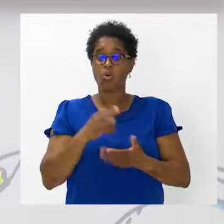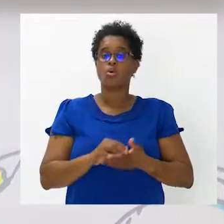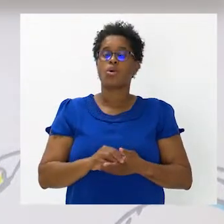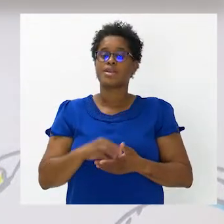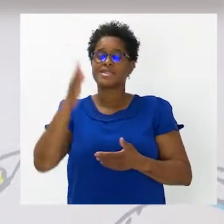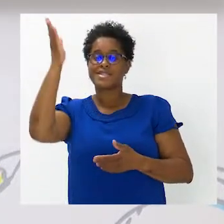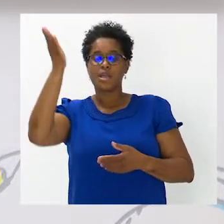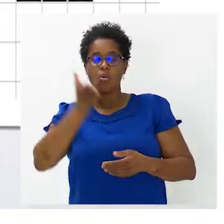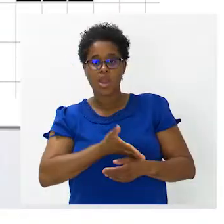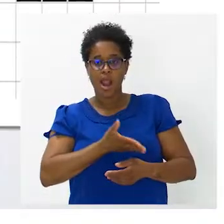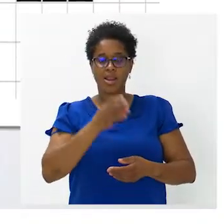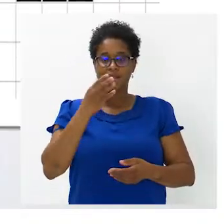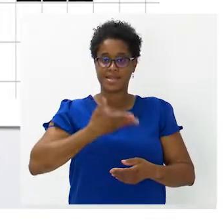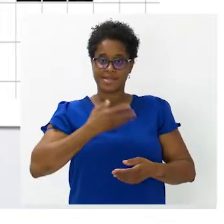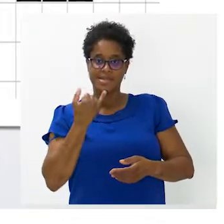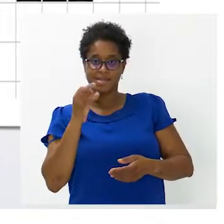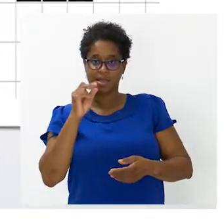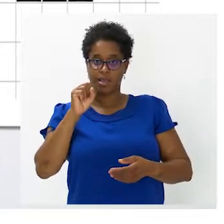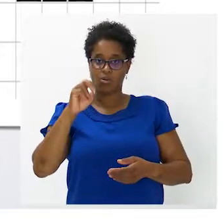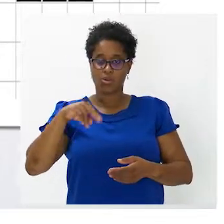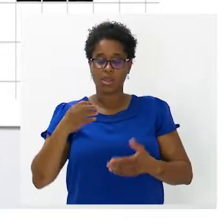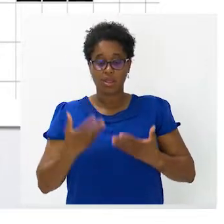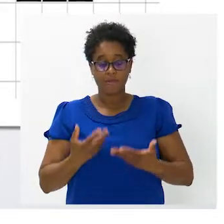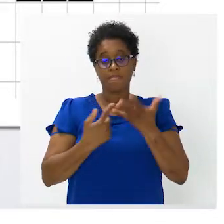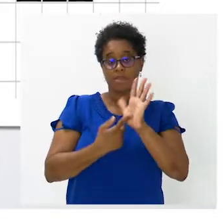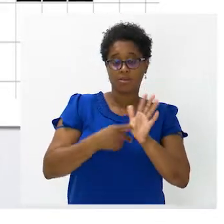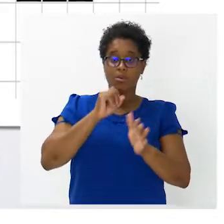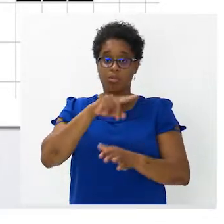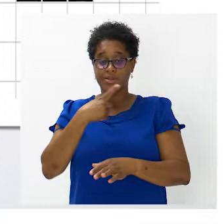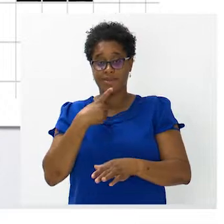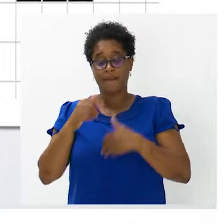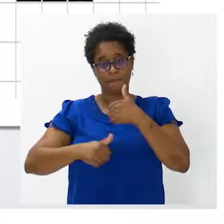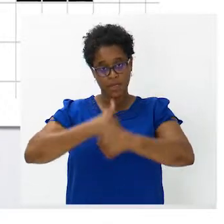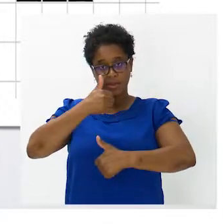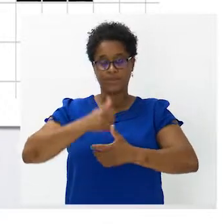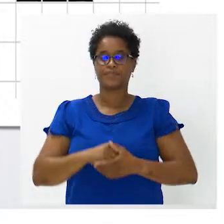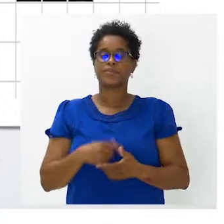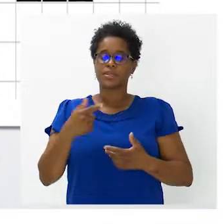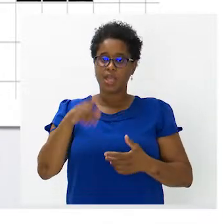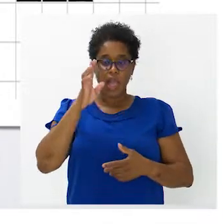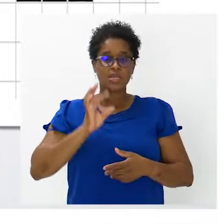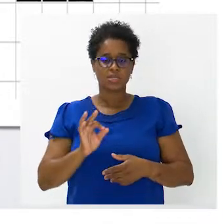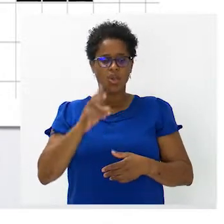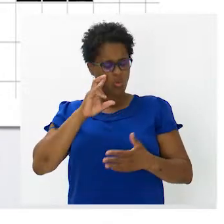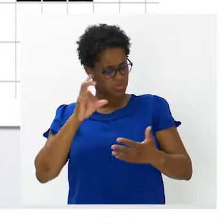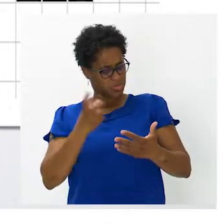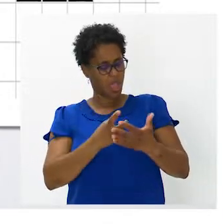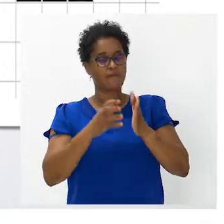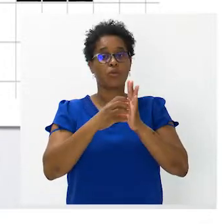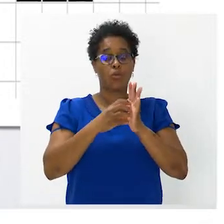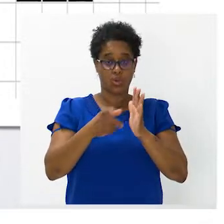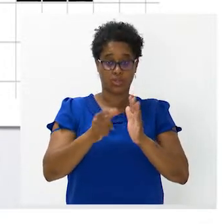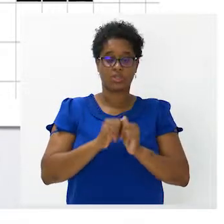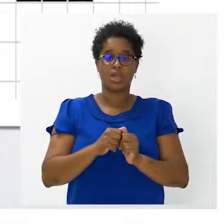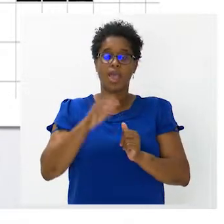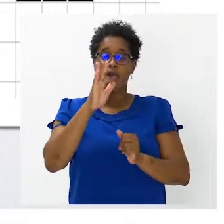na diagonal. Agora nós vamos para um exemplo para poder entender melhor. Diz assim, observa as